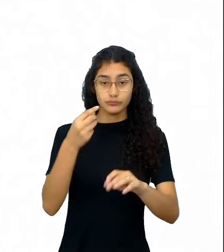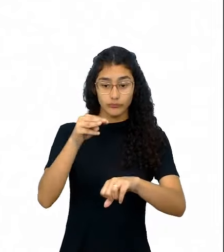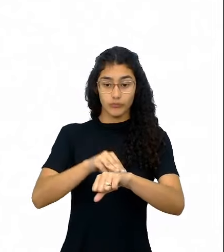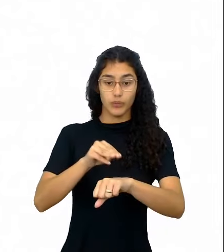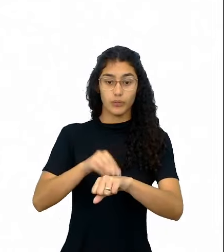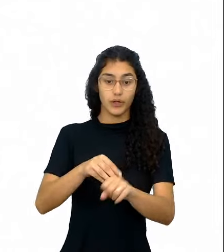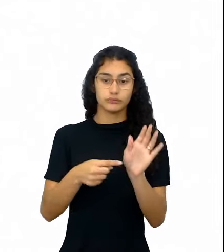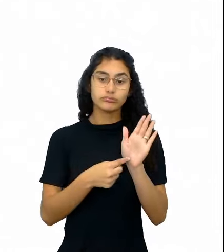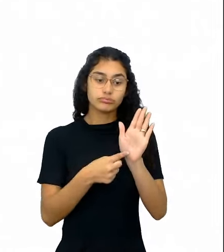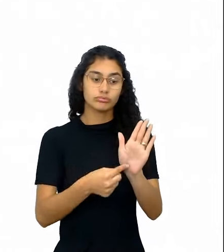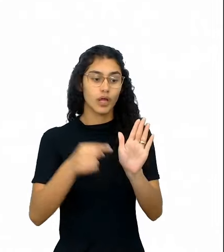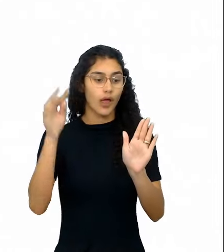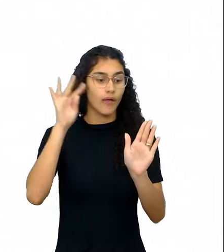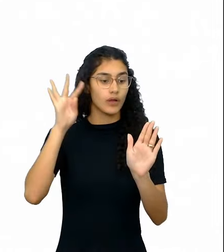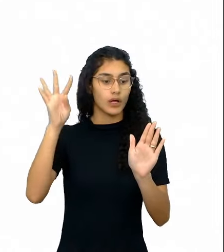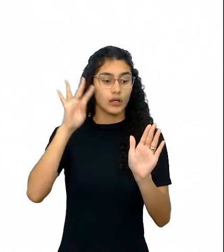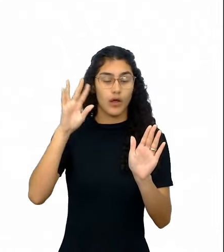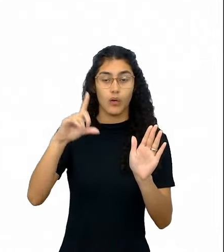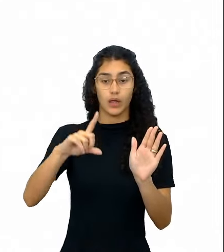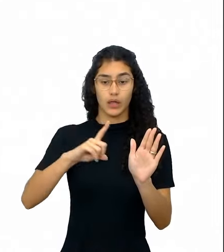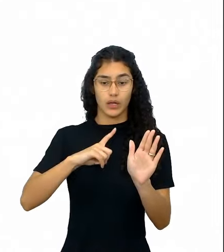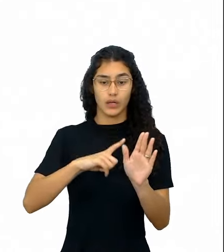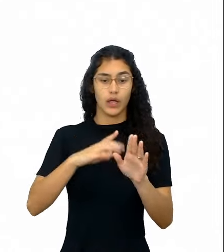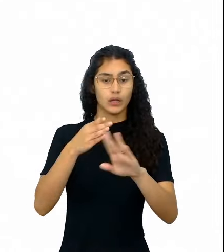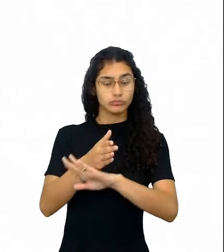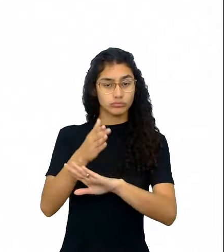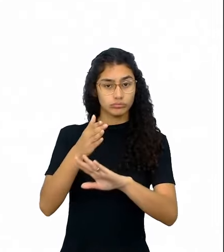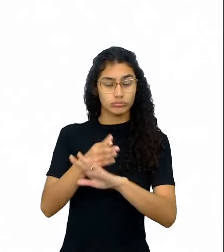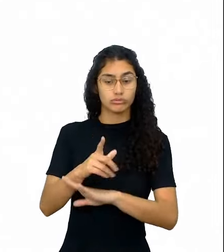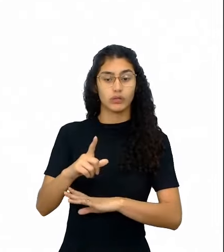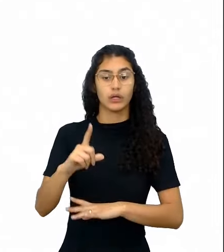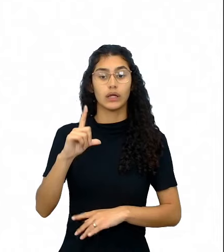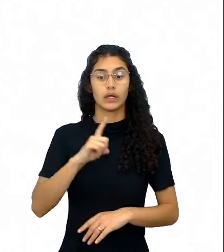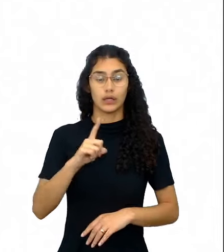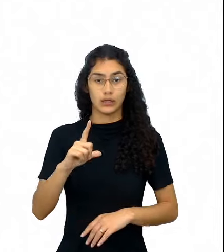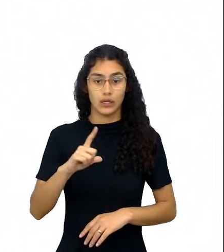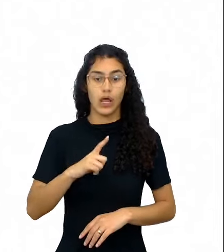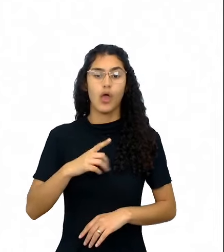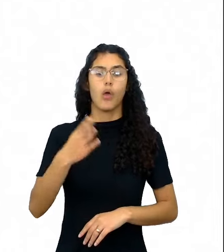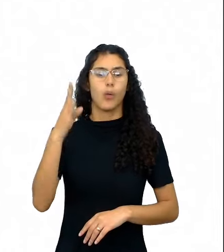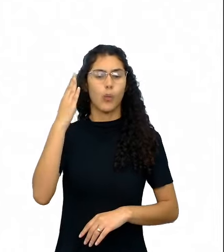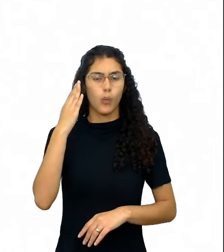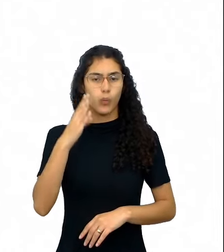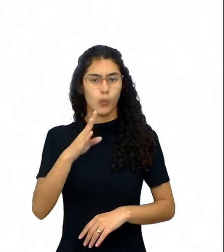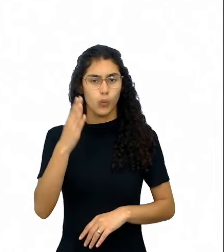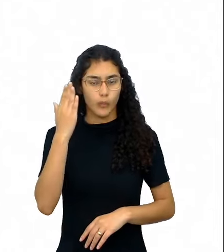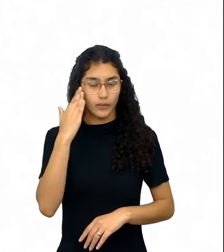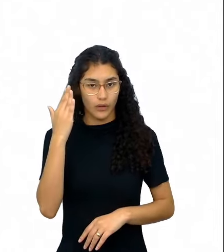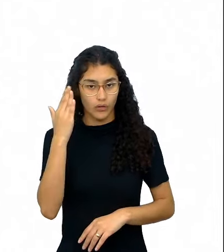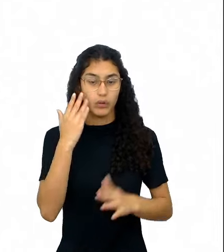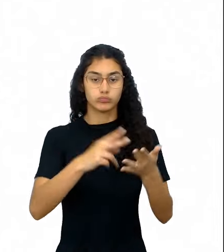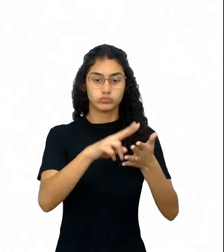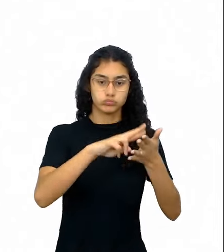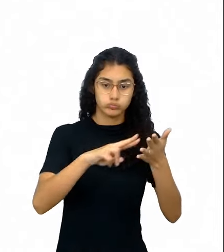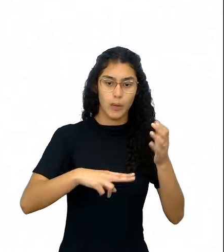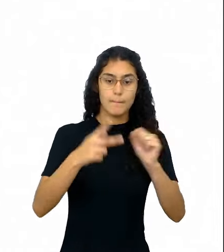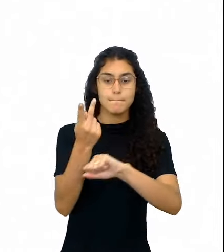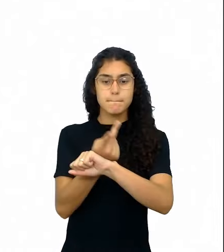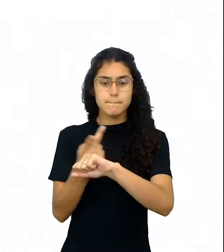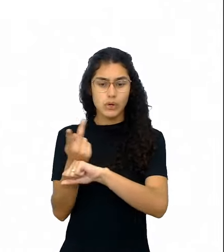de revisitação, né, as reflexões sobre compreensão leitora,